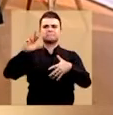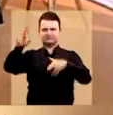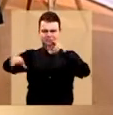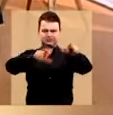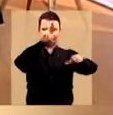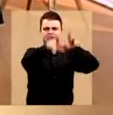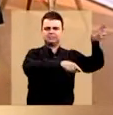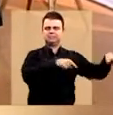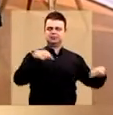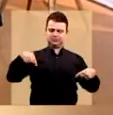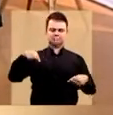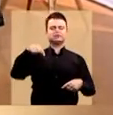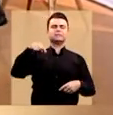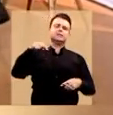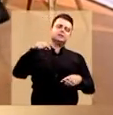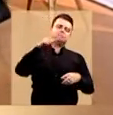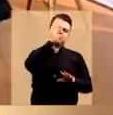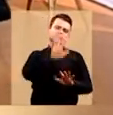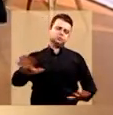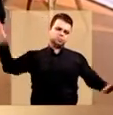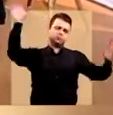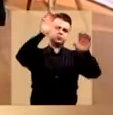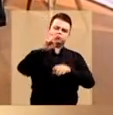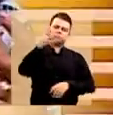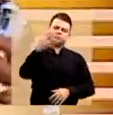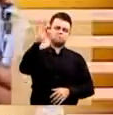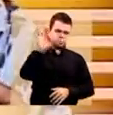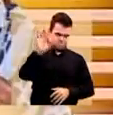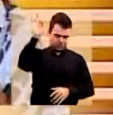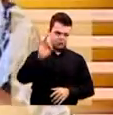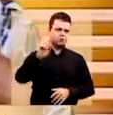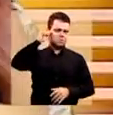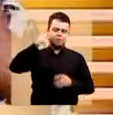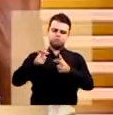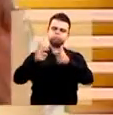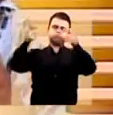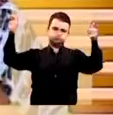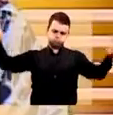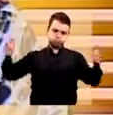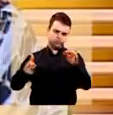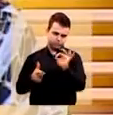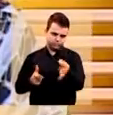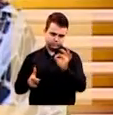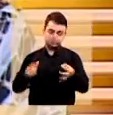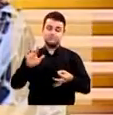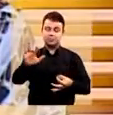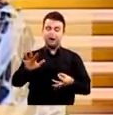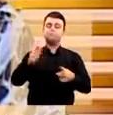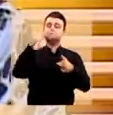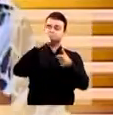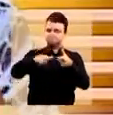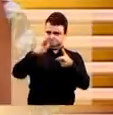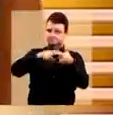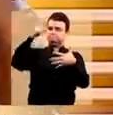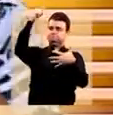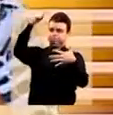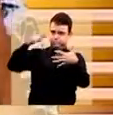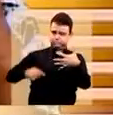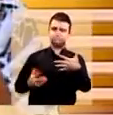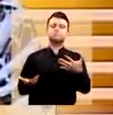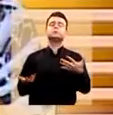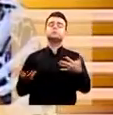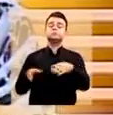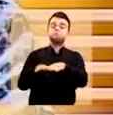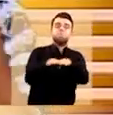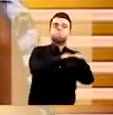Se declarou sim, 54%, sim, né? Mas também as demandas continuam,